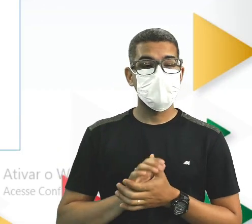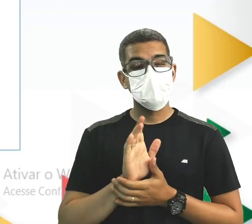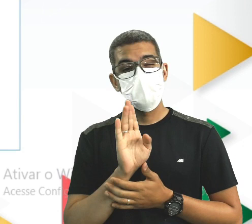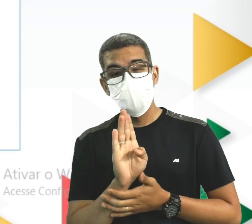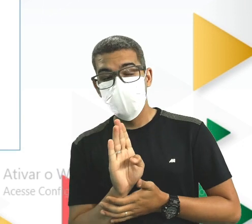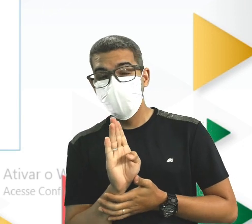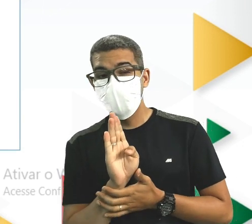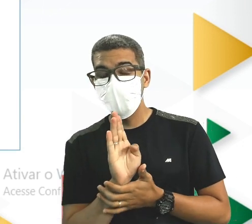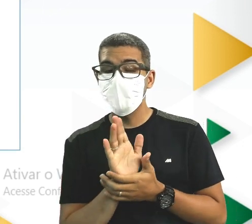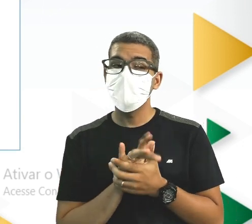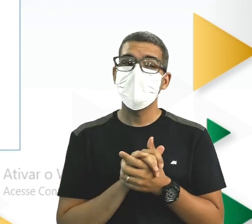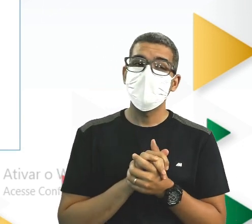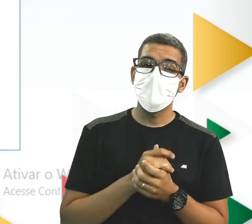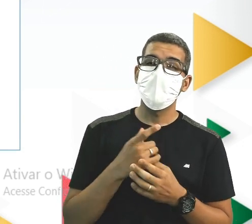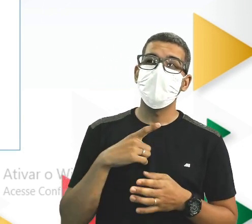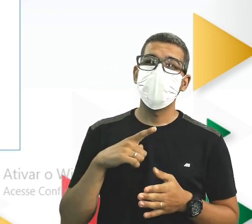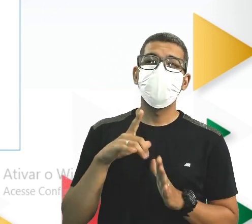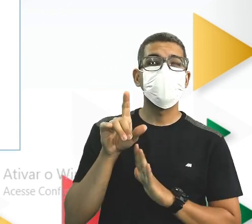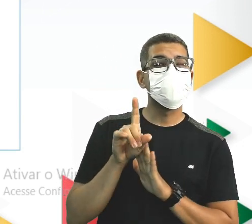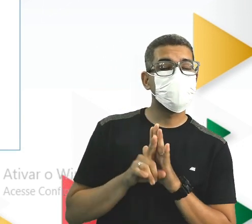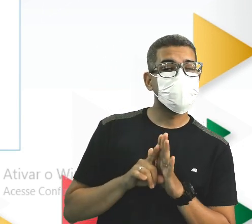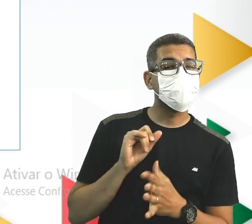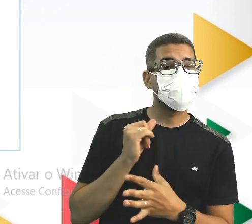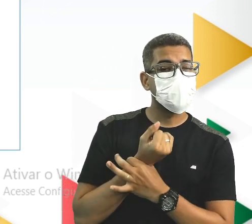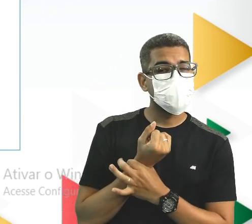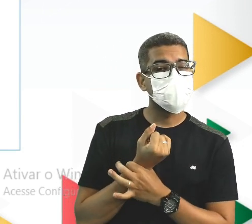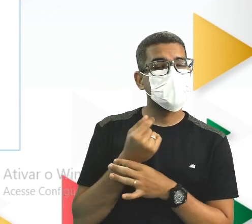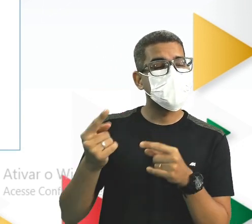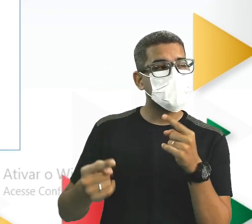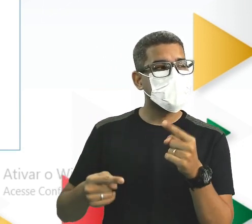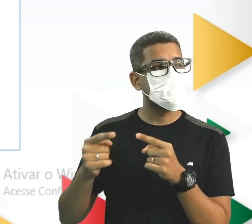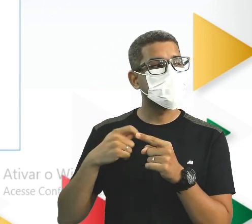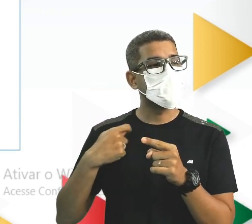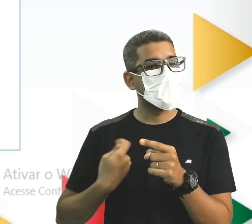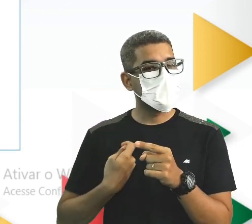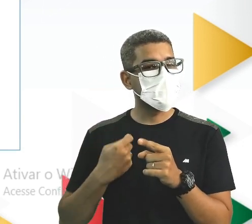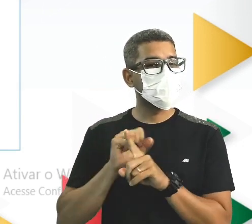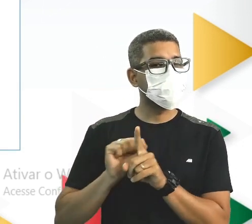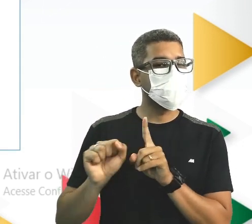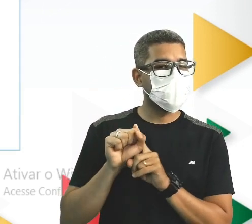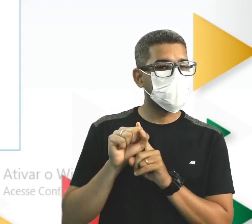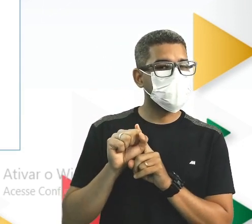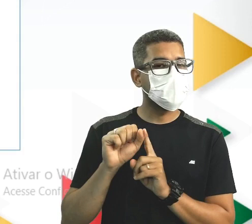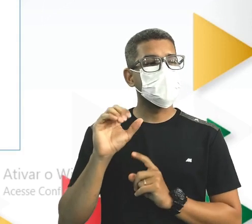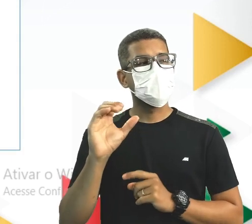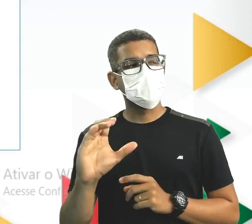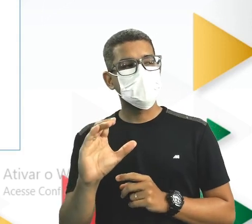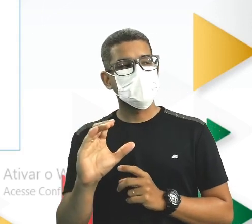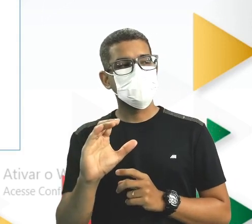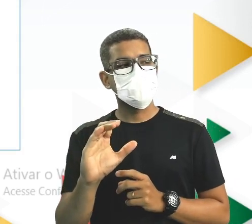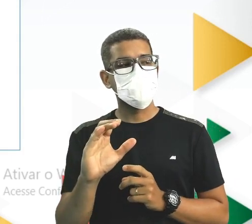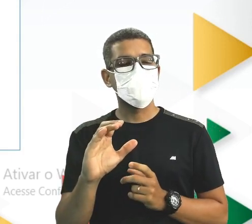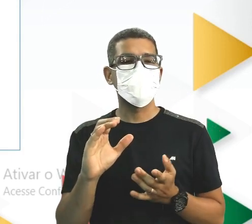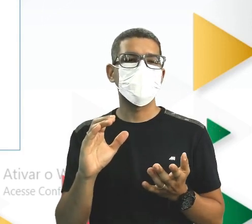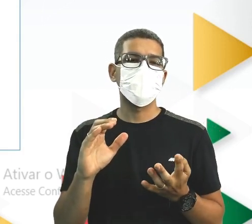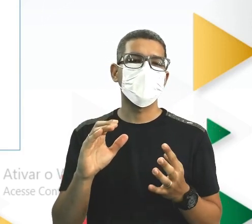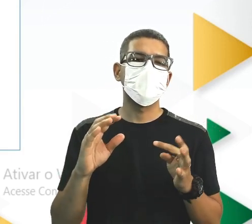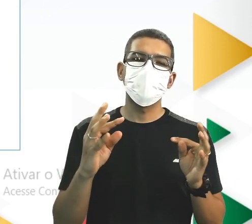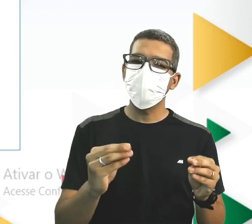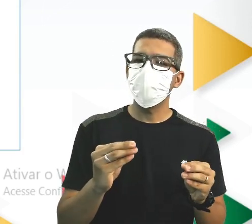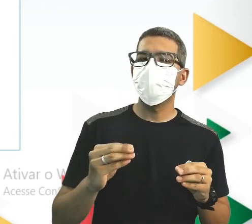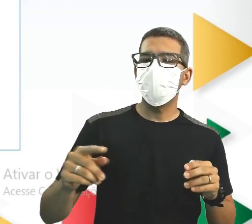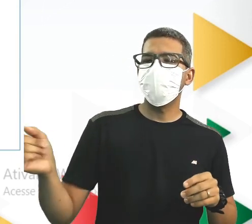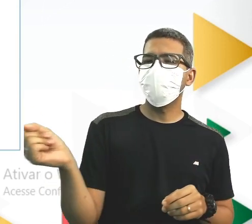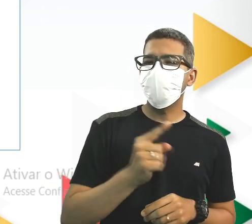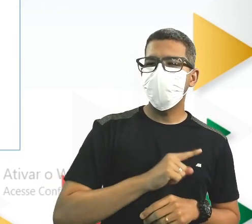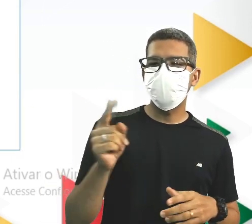Letrinha B, ter meus direitos garantidos, políticos, civis e sociais. Letrinha C, cidadão agir livremente, ir e vir